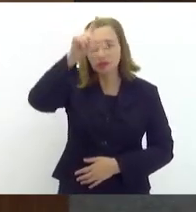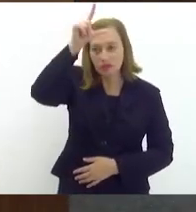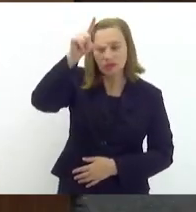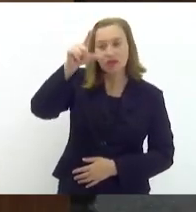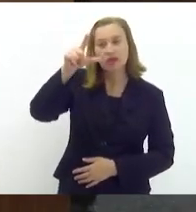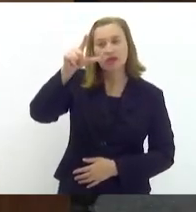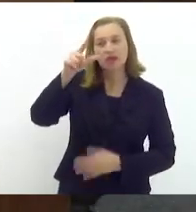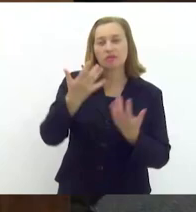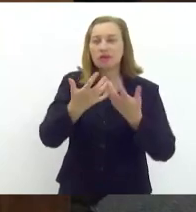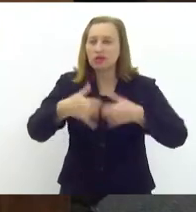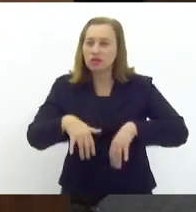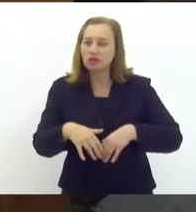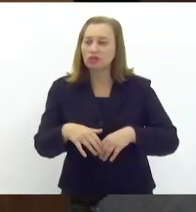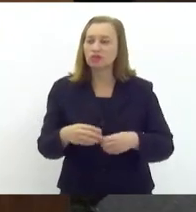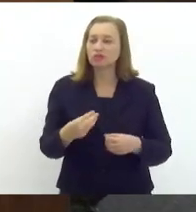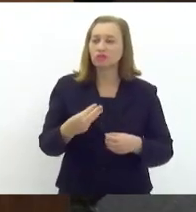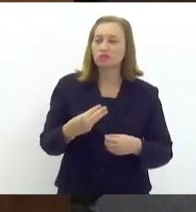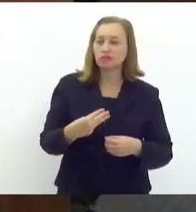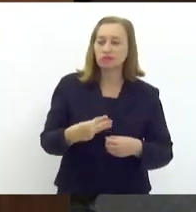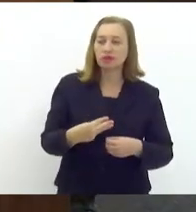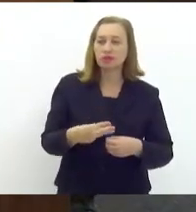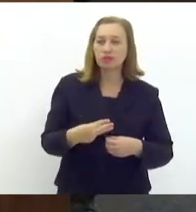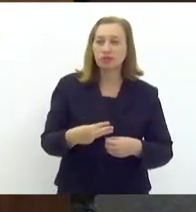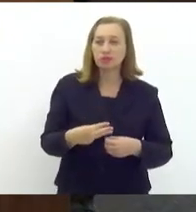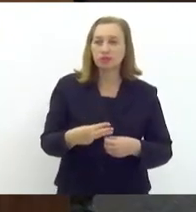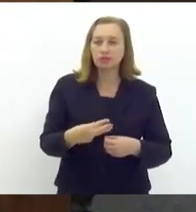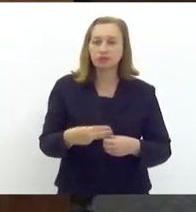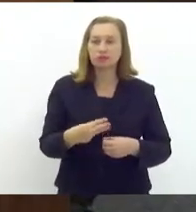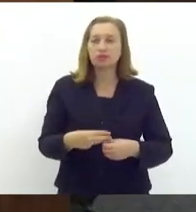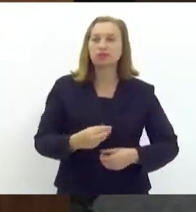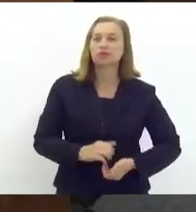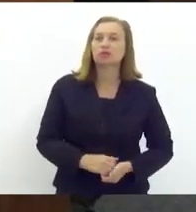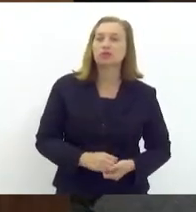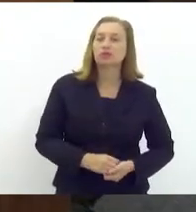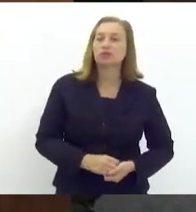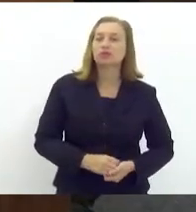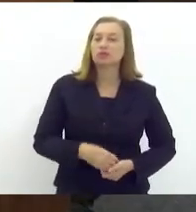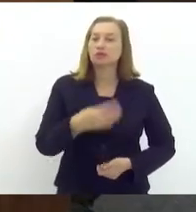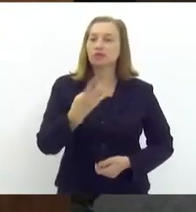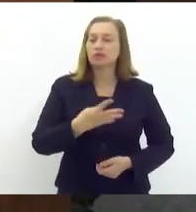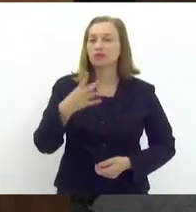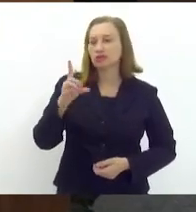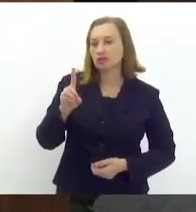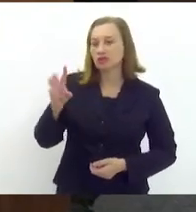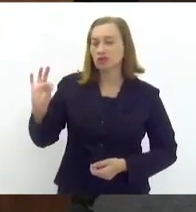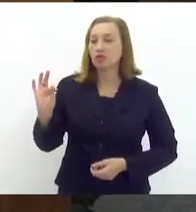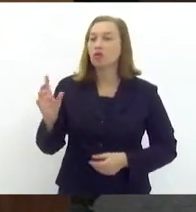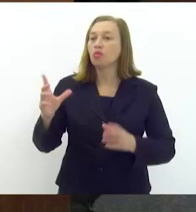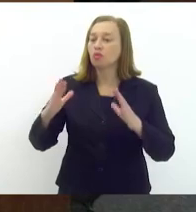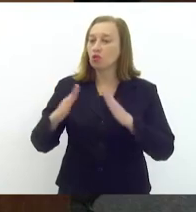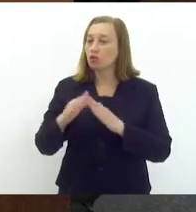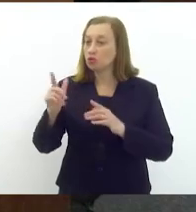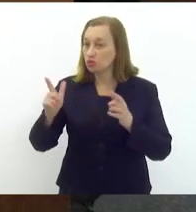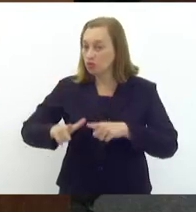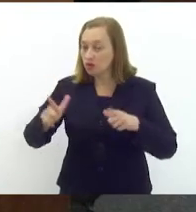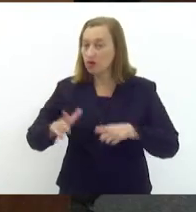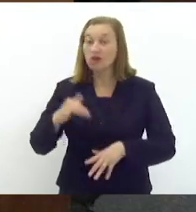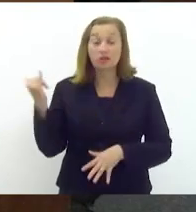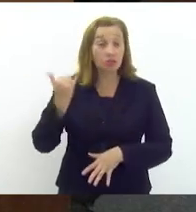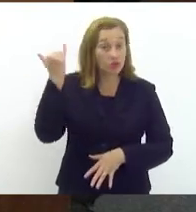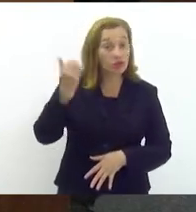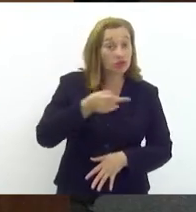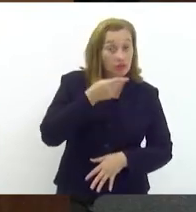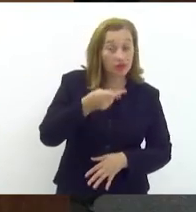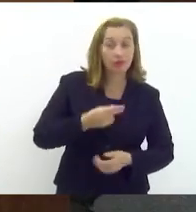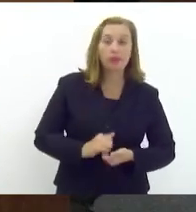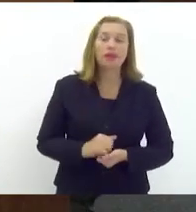do Rio conhece bem ali o nosso quarto distrito foi morador daquela área e reforçar uma coisa importante quando